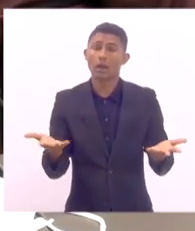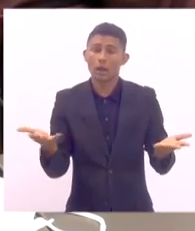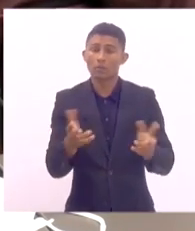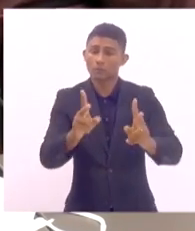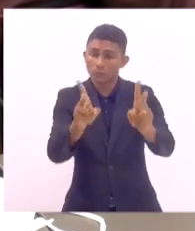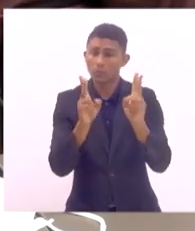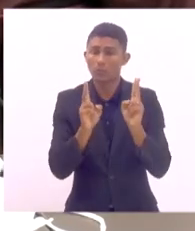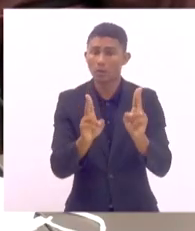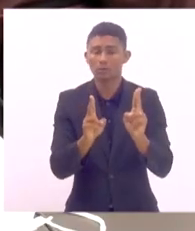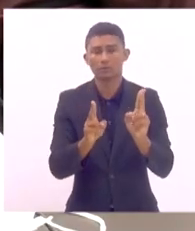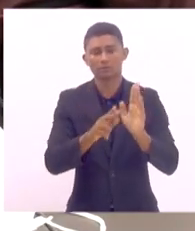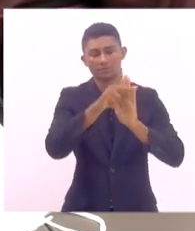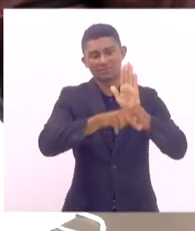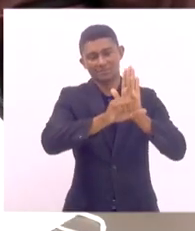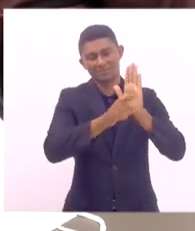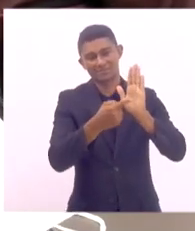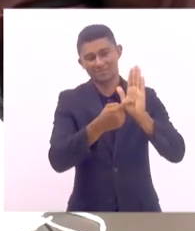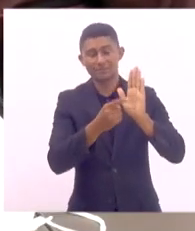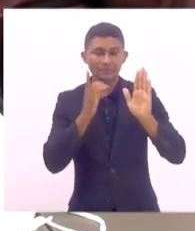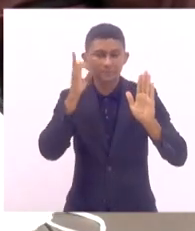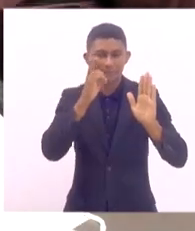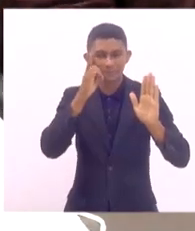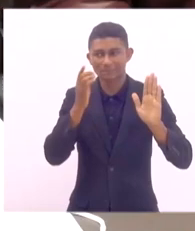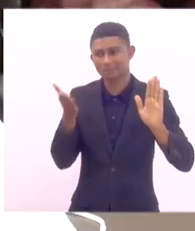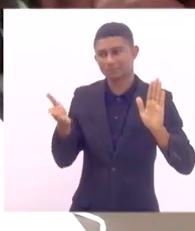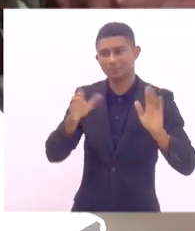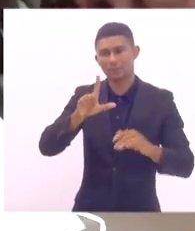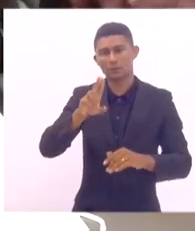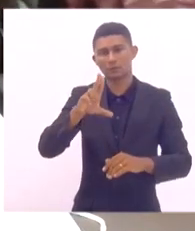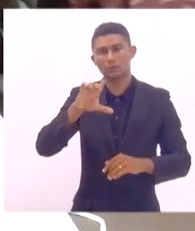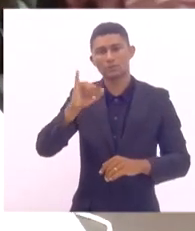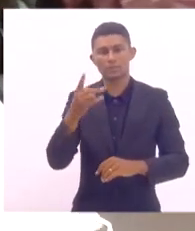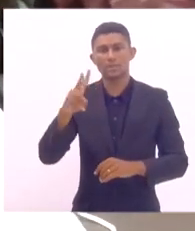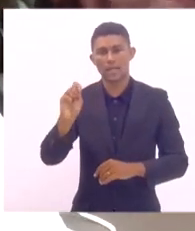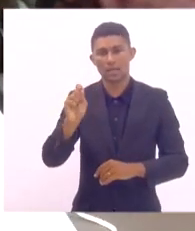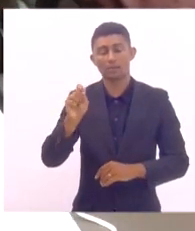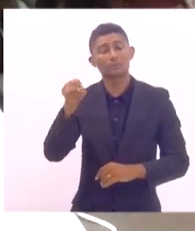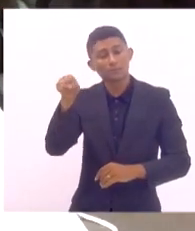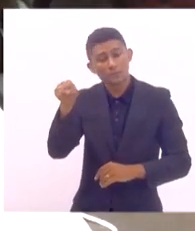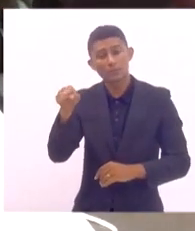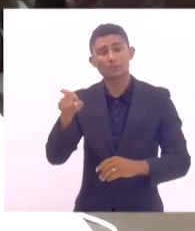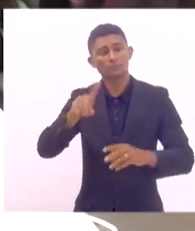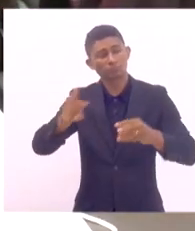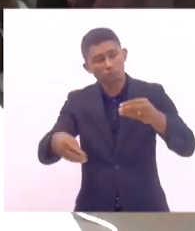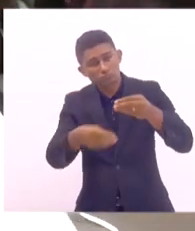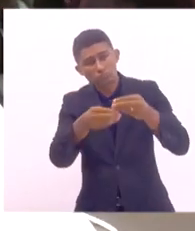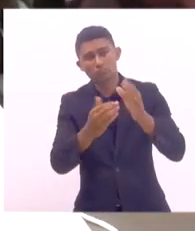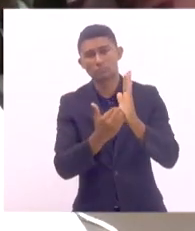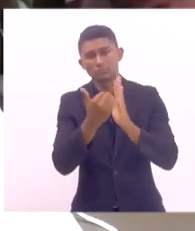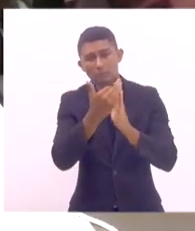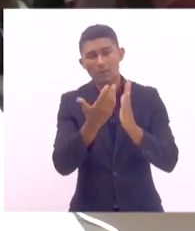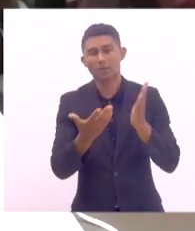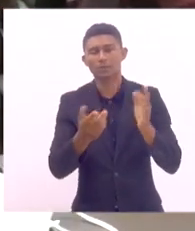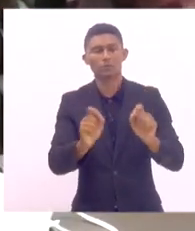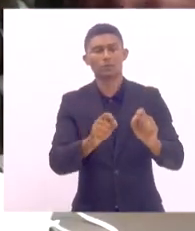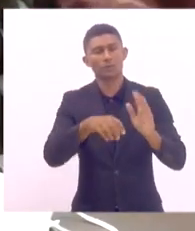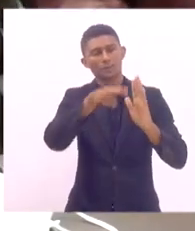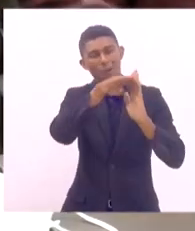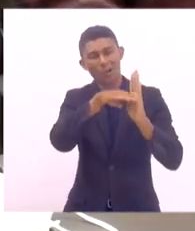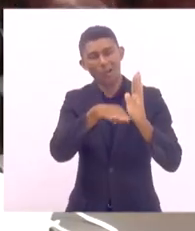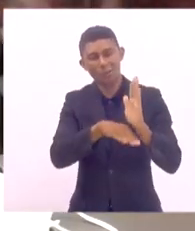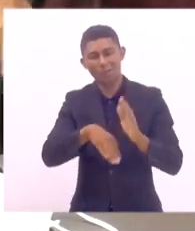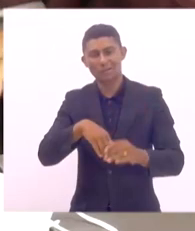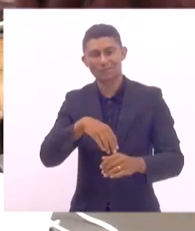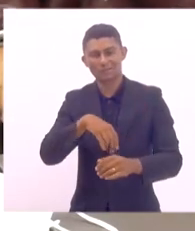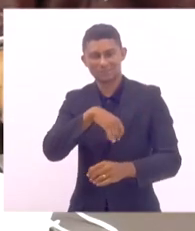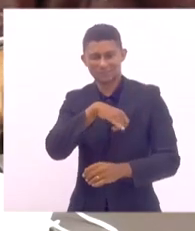no projeto da deputada Lucinha, que é para acrescentar no programa Supera